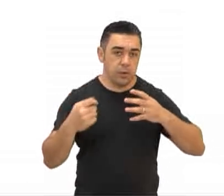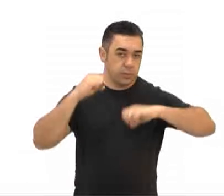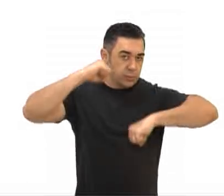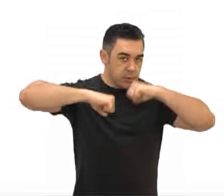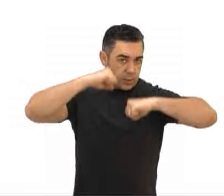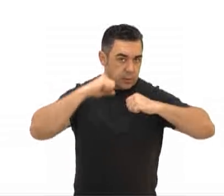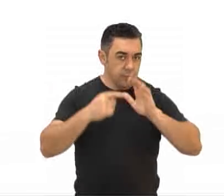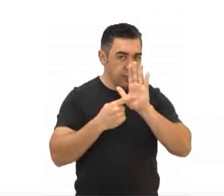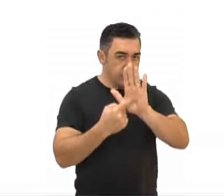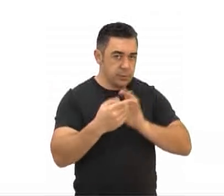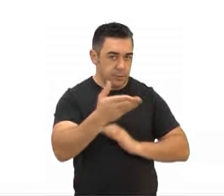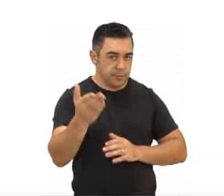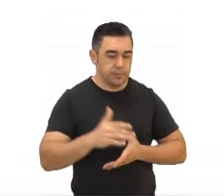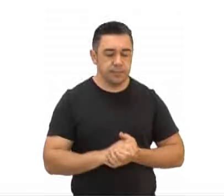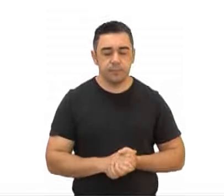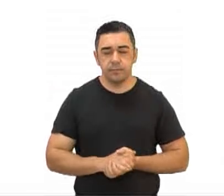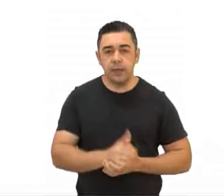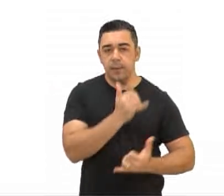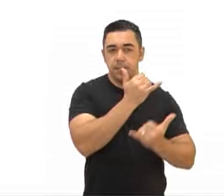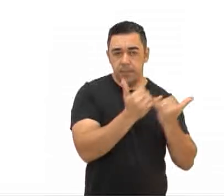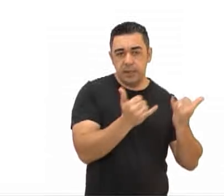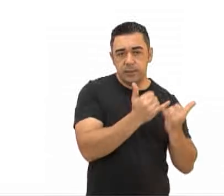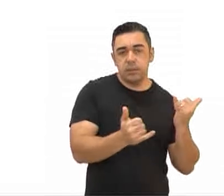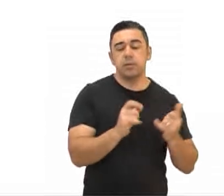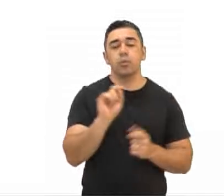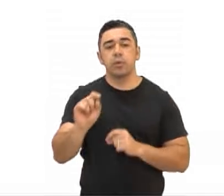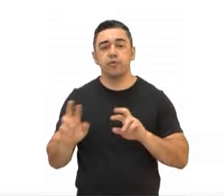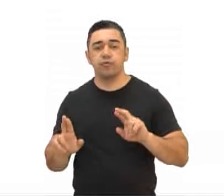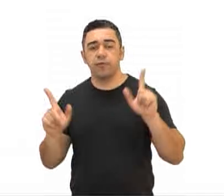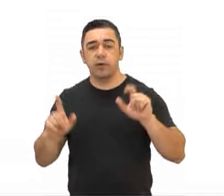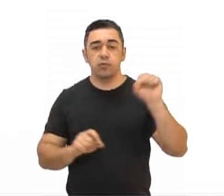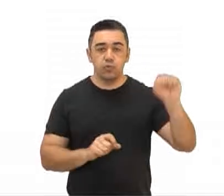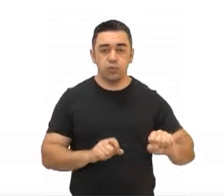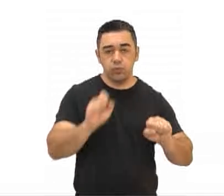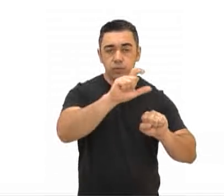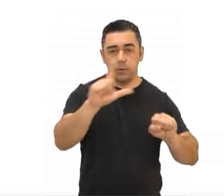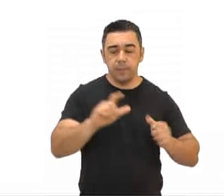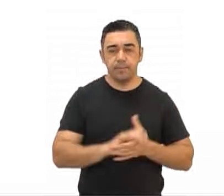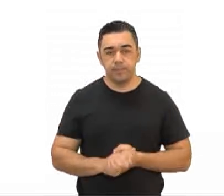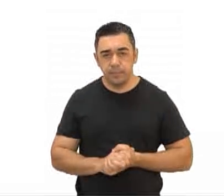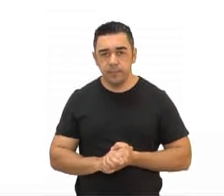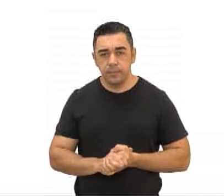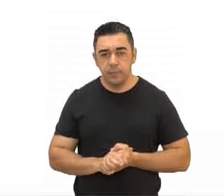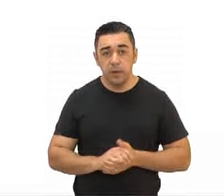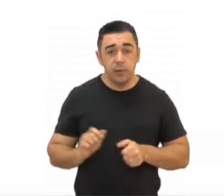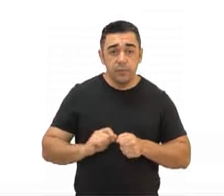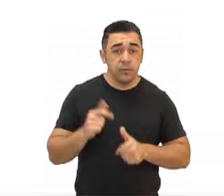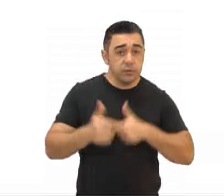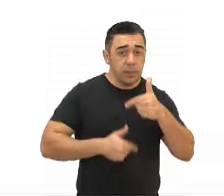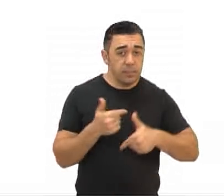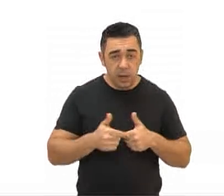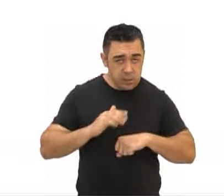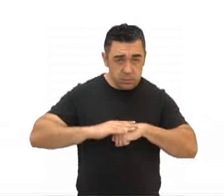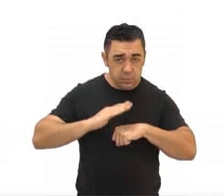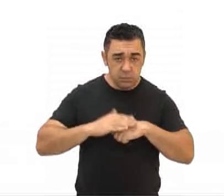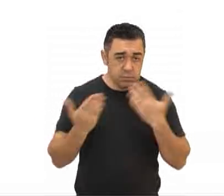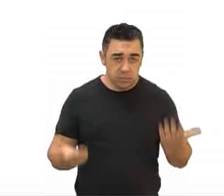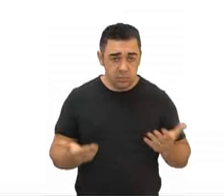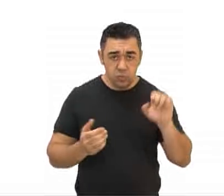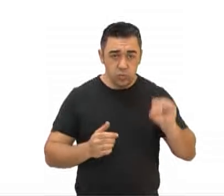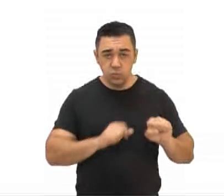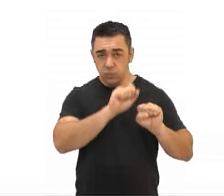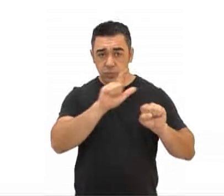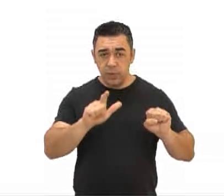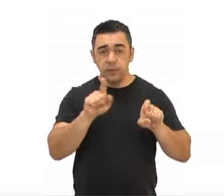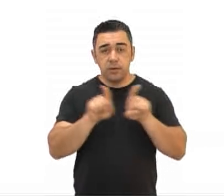As semelhanças e diferenças entre a ocupação do Sul e do Sudeste, desenvolvimento das atividades econômicas, né? E a